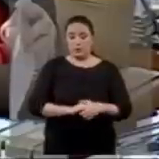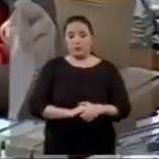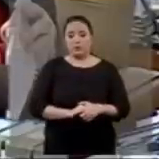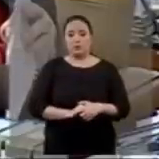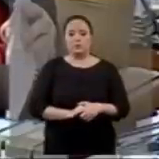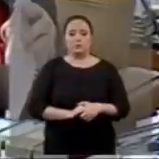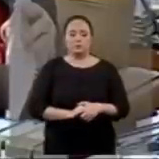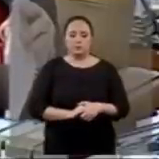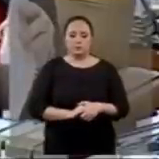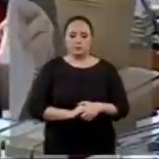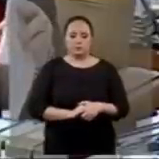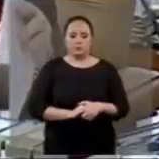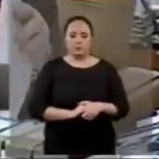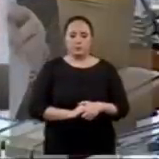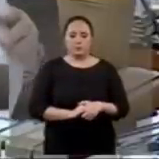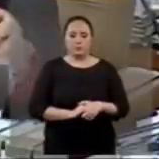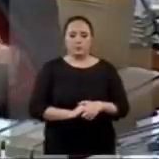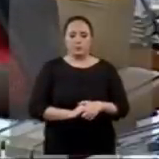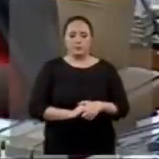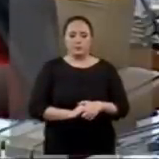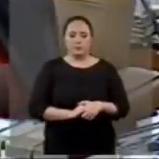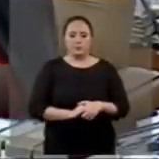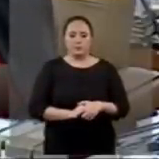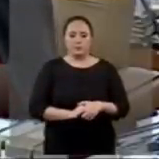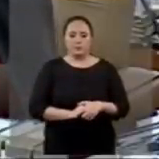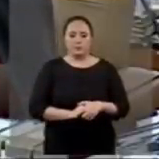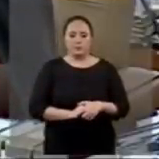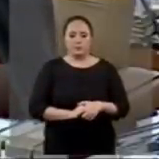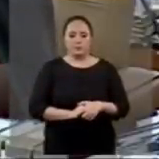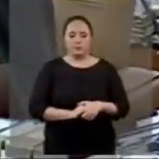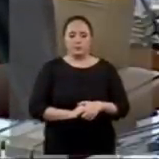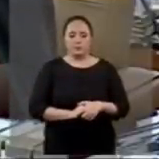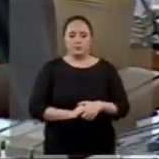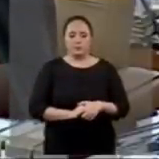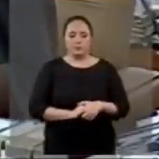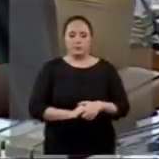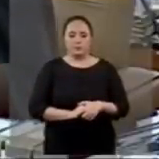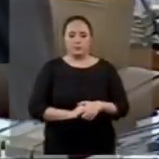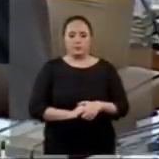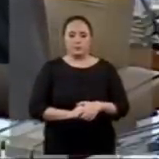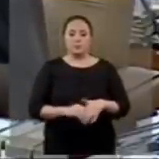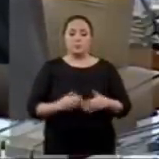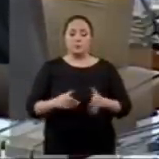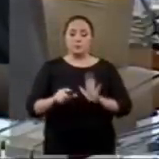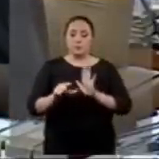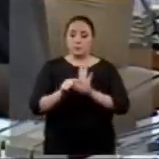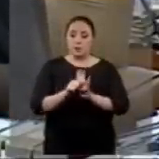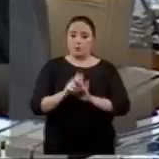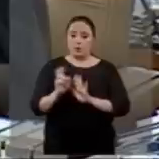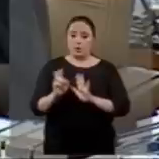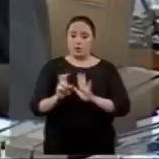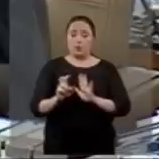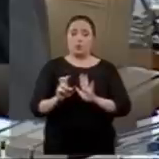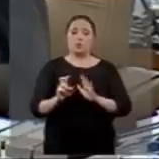aqui é a DI, né? De qualquer sorte, com relação ao parágrafo 5º,